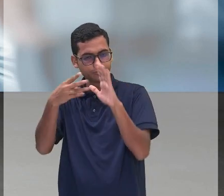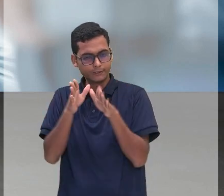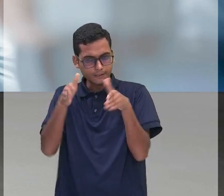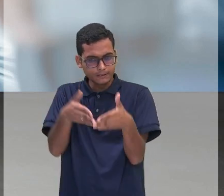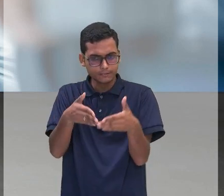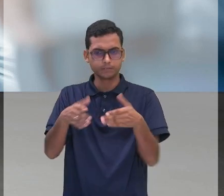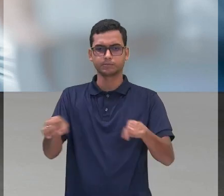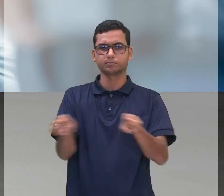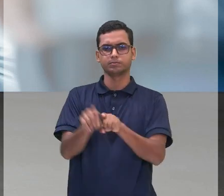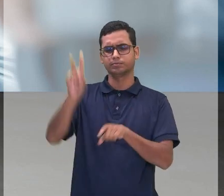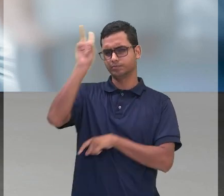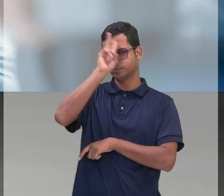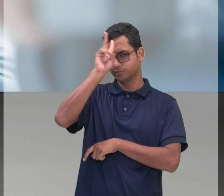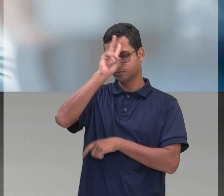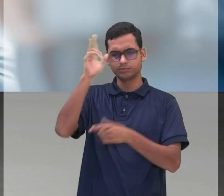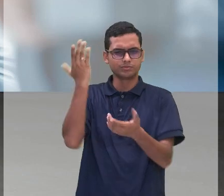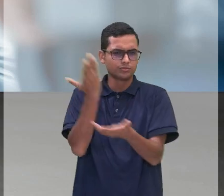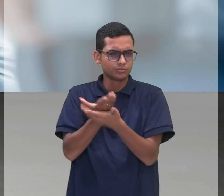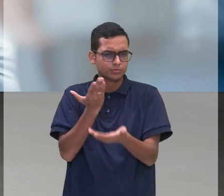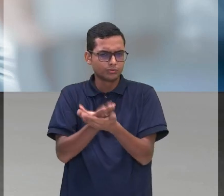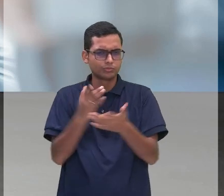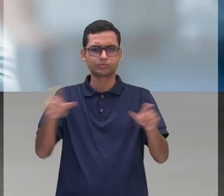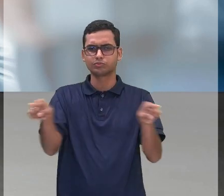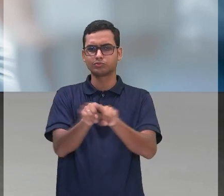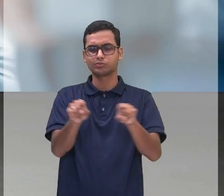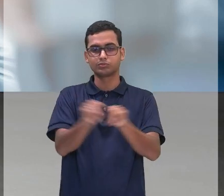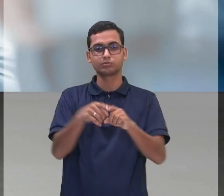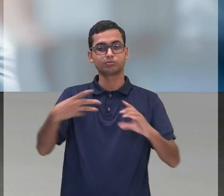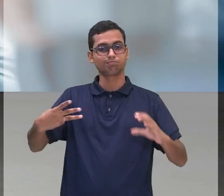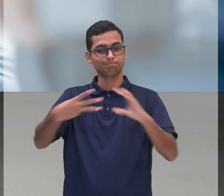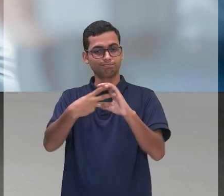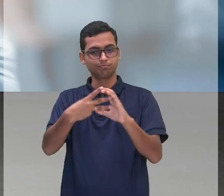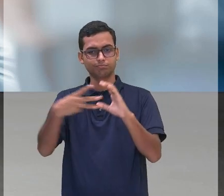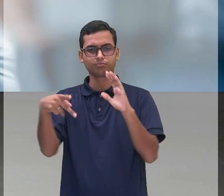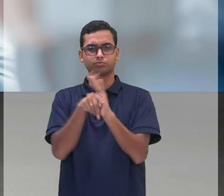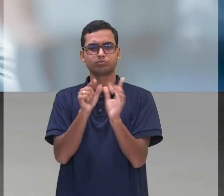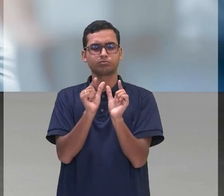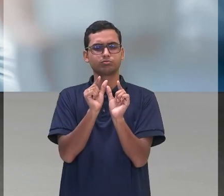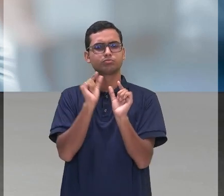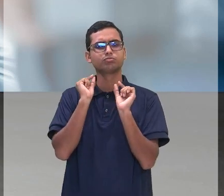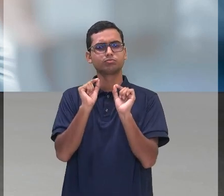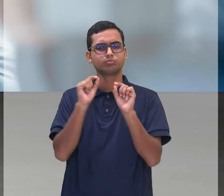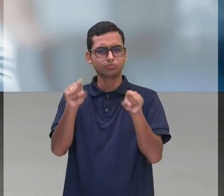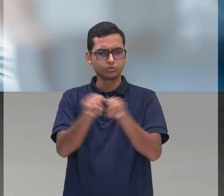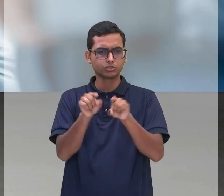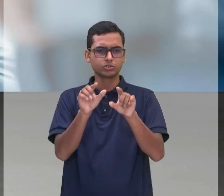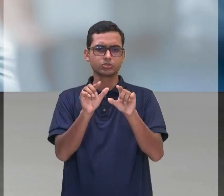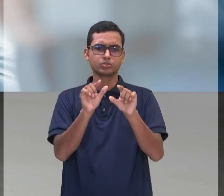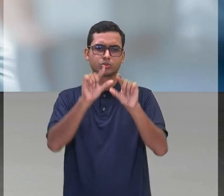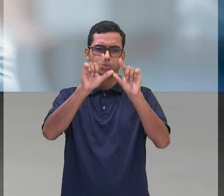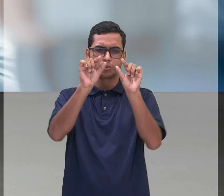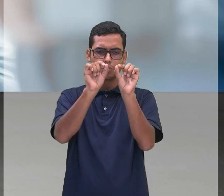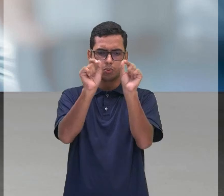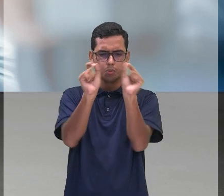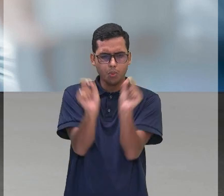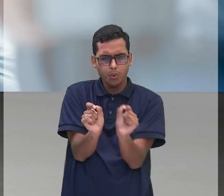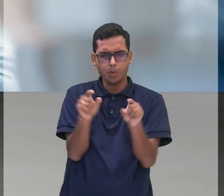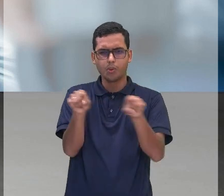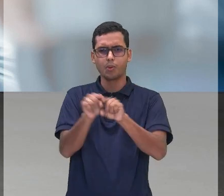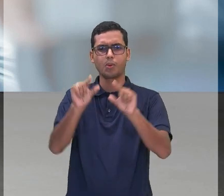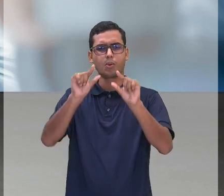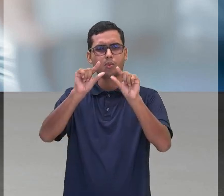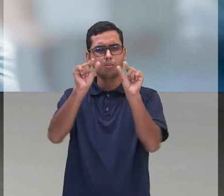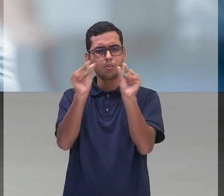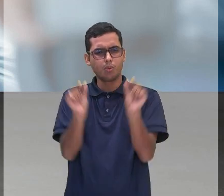as células, a gente sabe que as células são seres que são micro-organismos, né? Eles são microscópicos, a gente